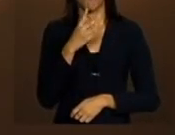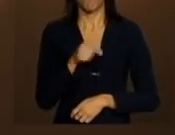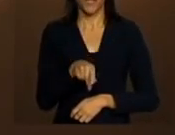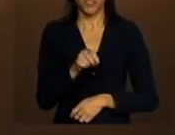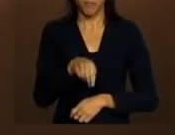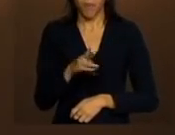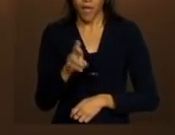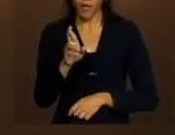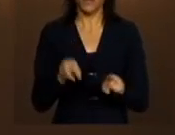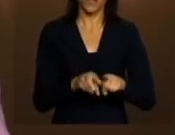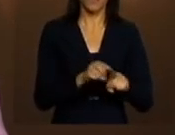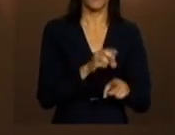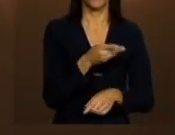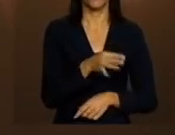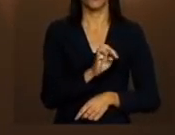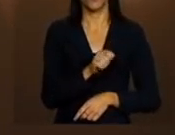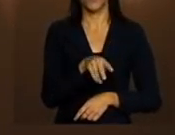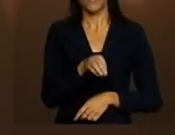youtube.com/tvnbr,